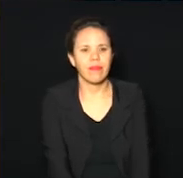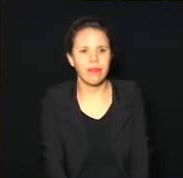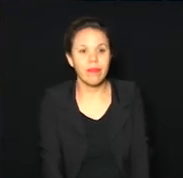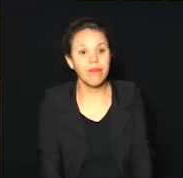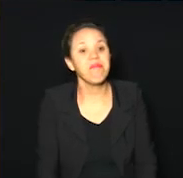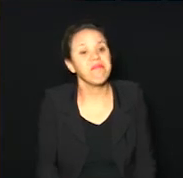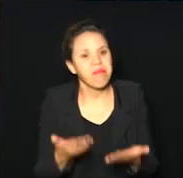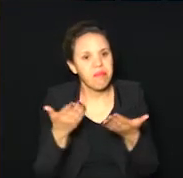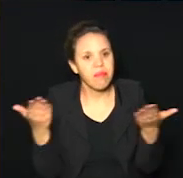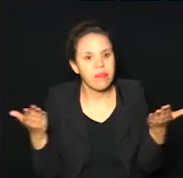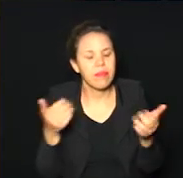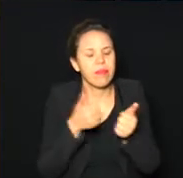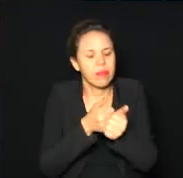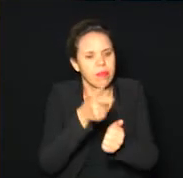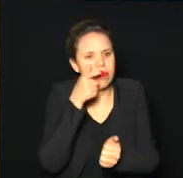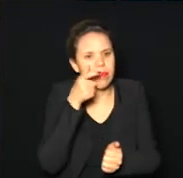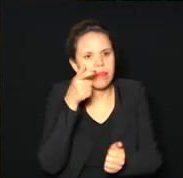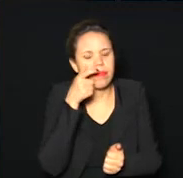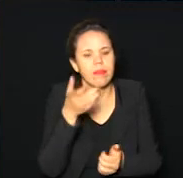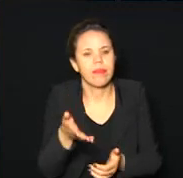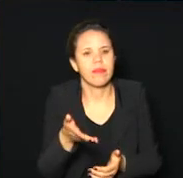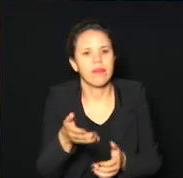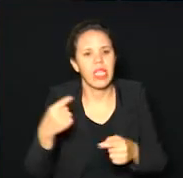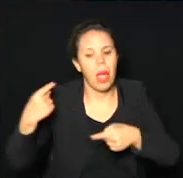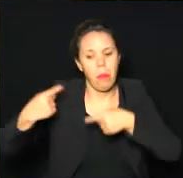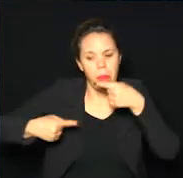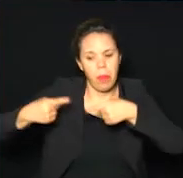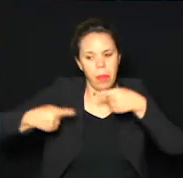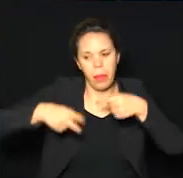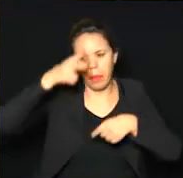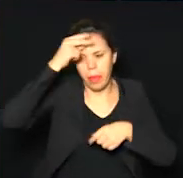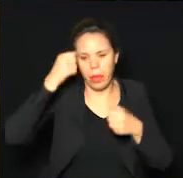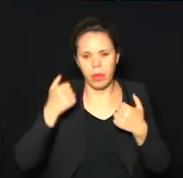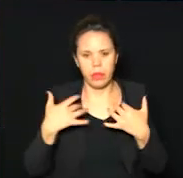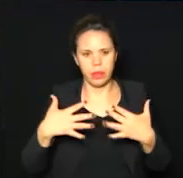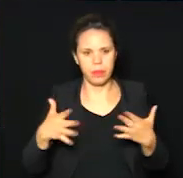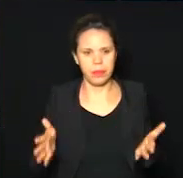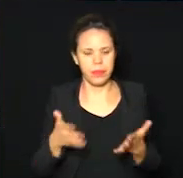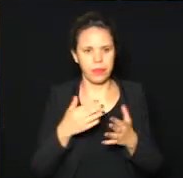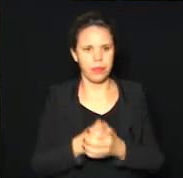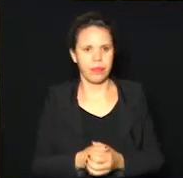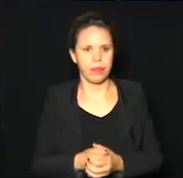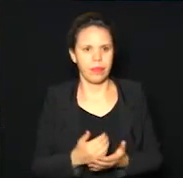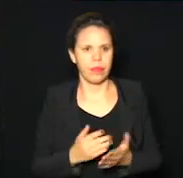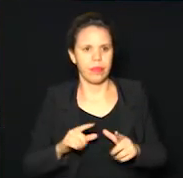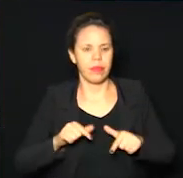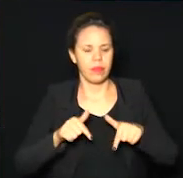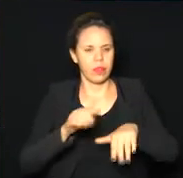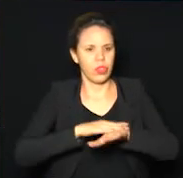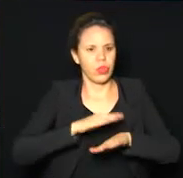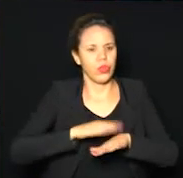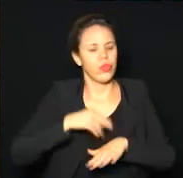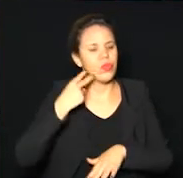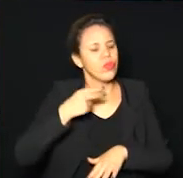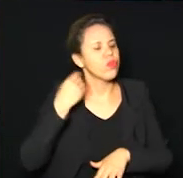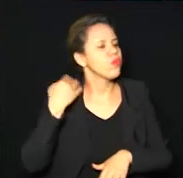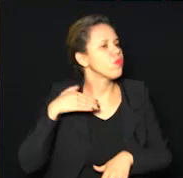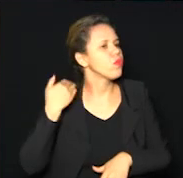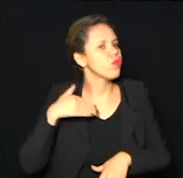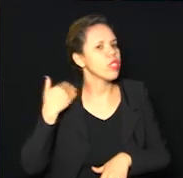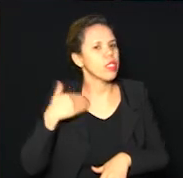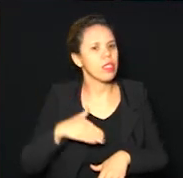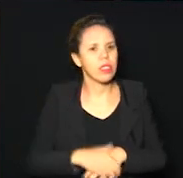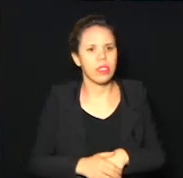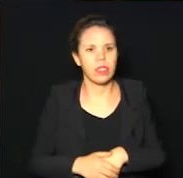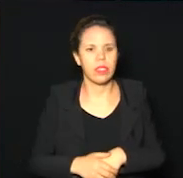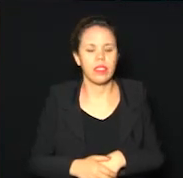Muito bem, você acompanhou aí este debate público promovido por iniciativa da vereadora Mariana Conte,